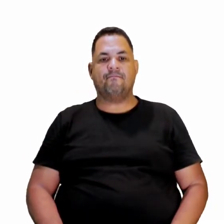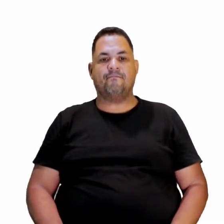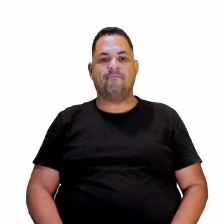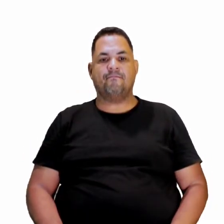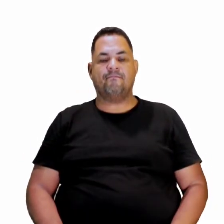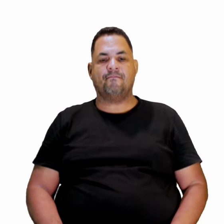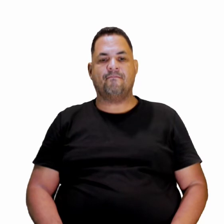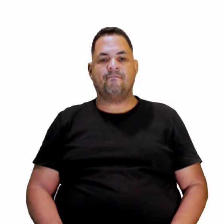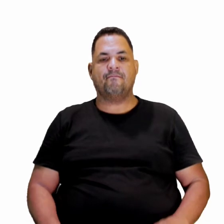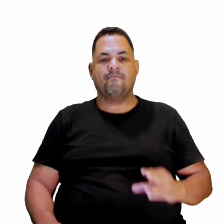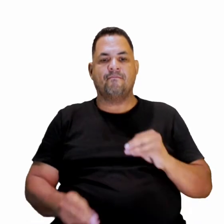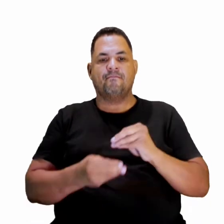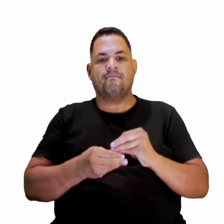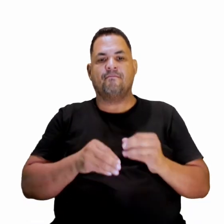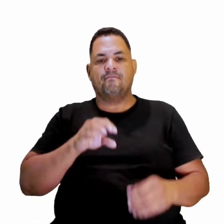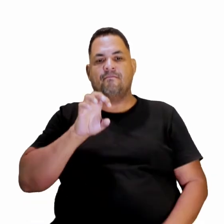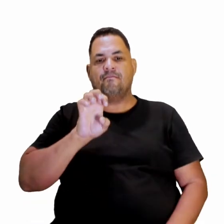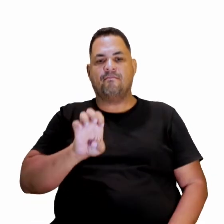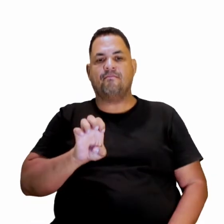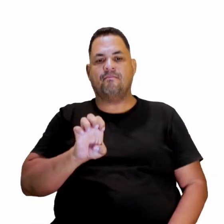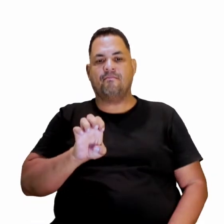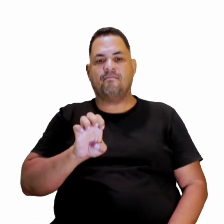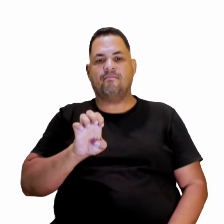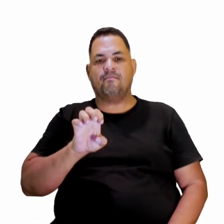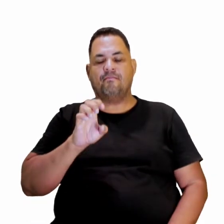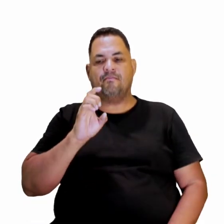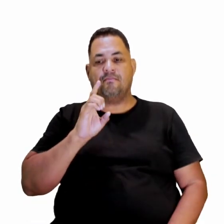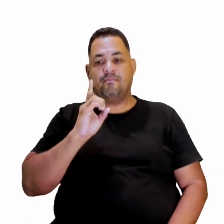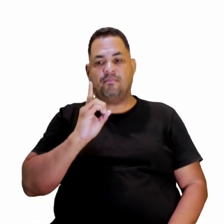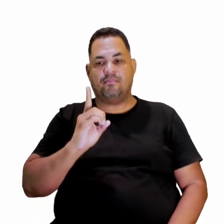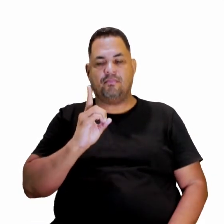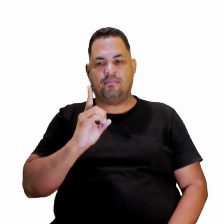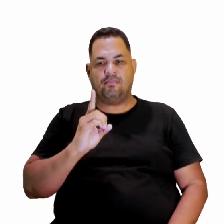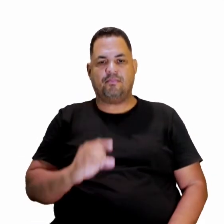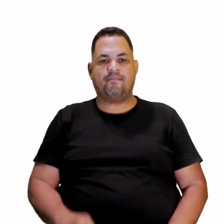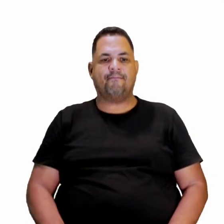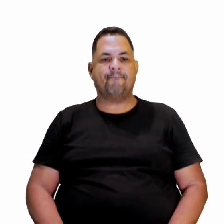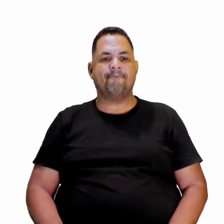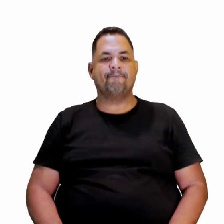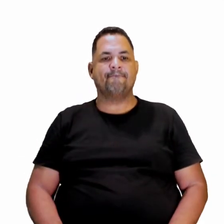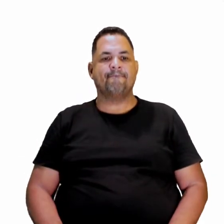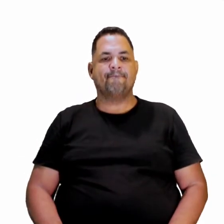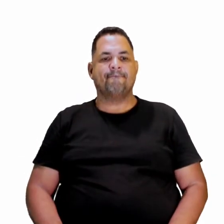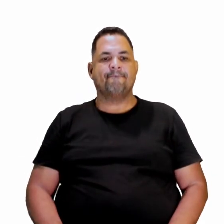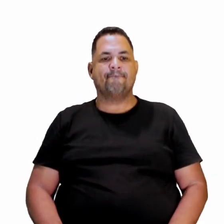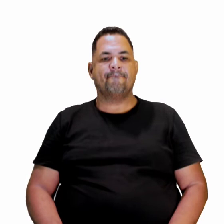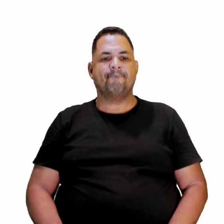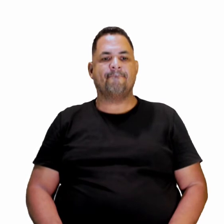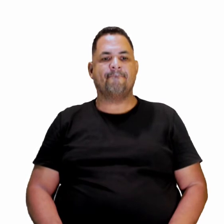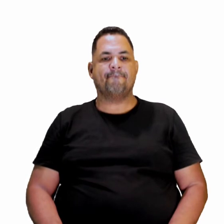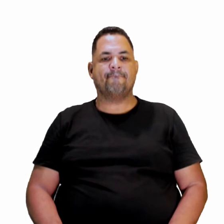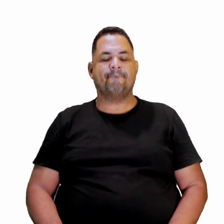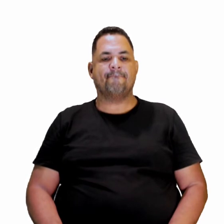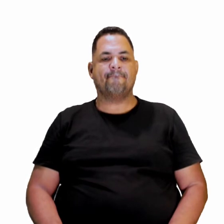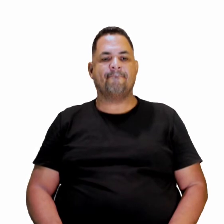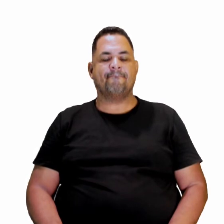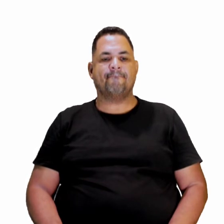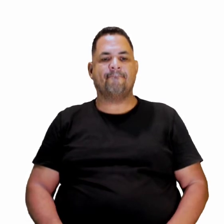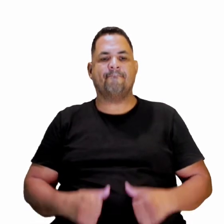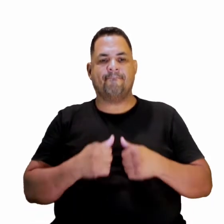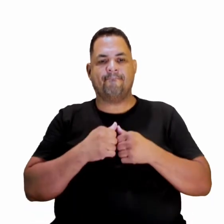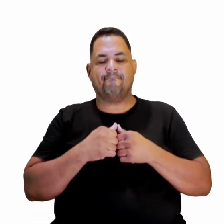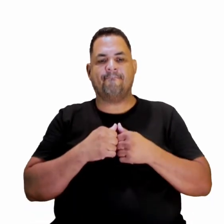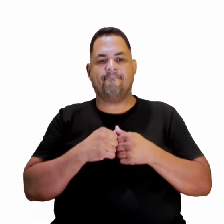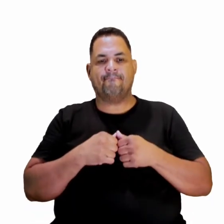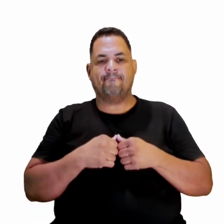lá e só acrescento o quê? A letra D. Pronto, arrived. Stay, que é o verbo